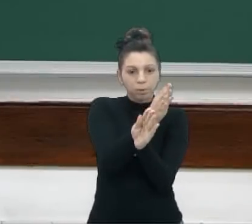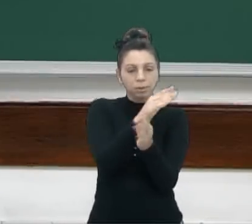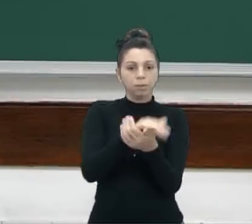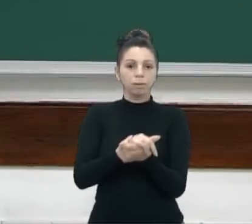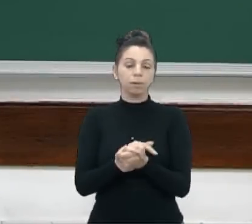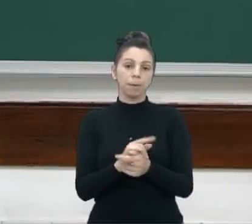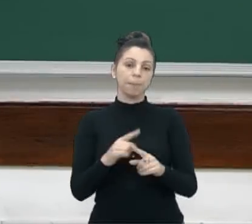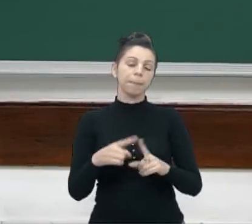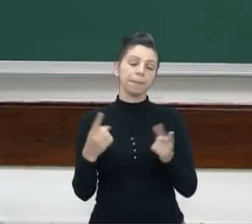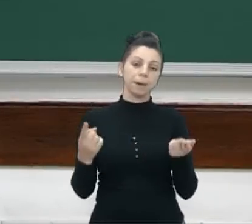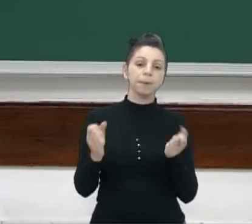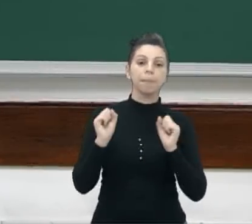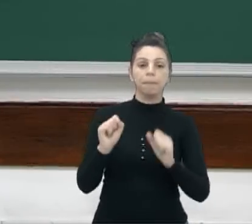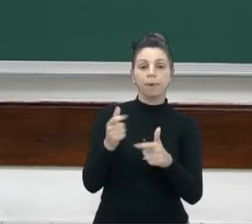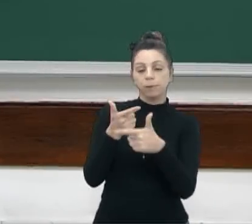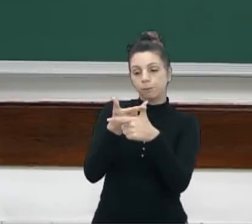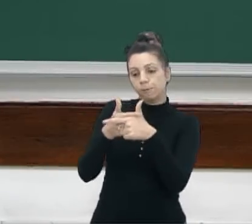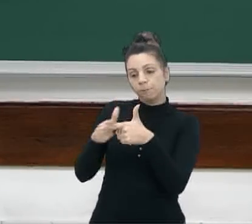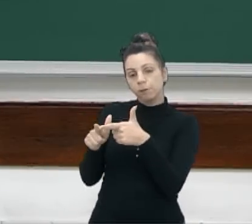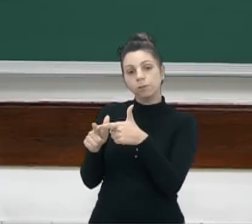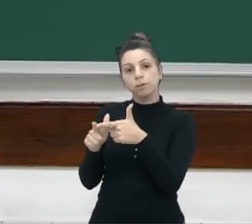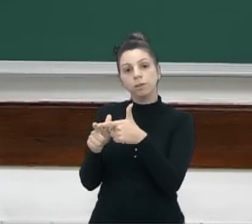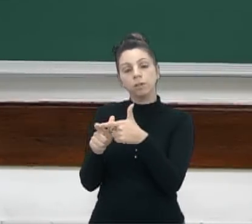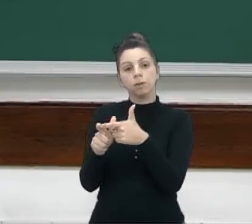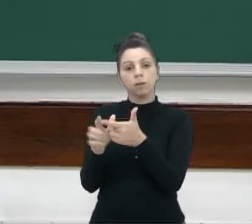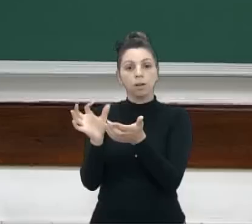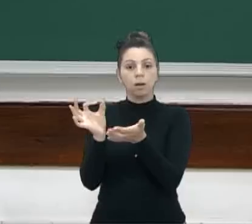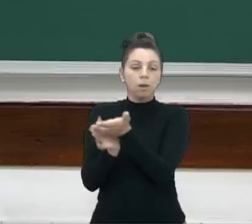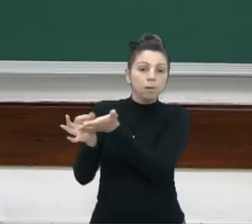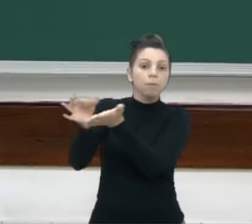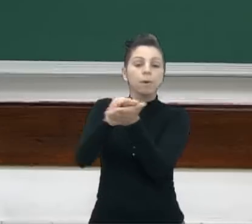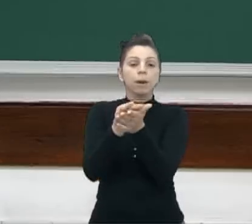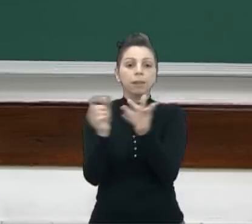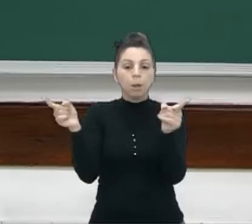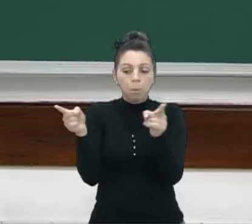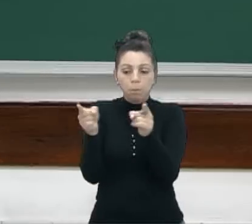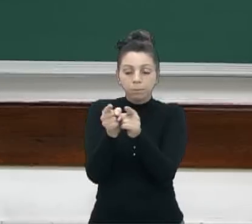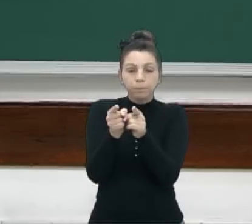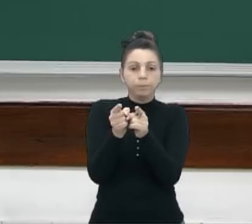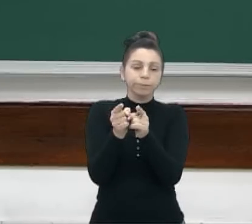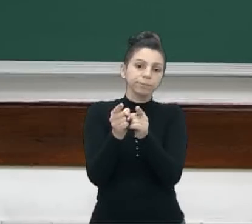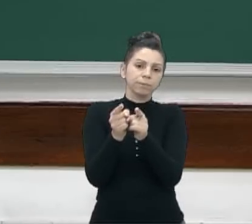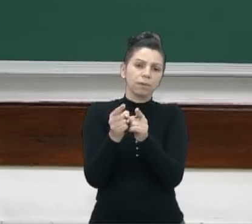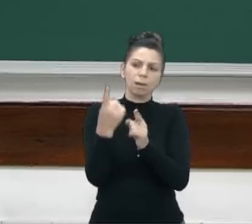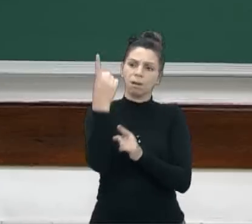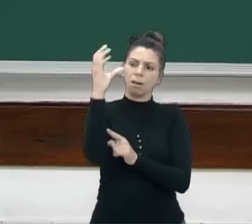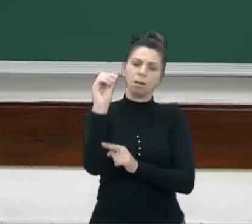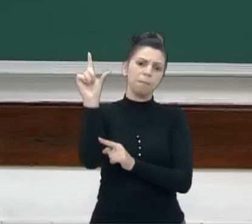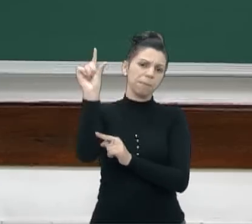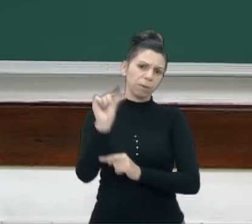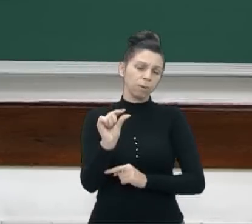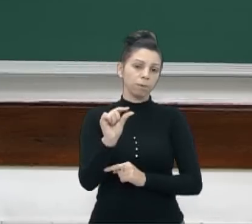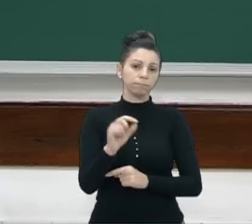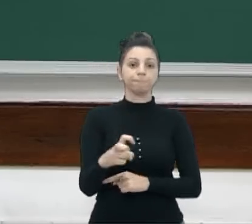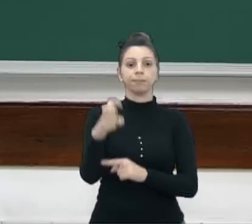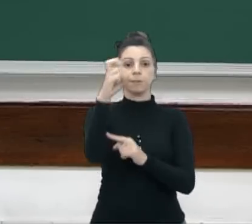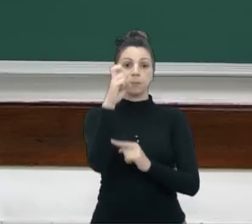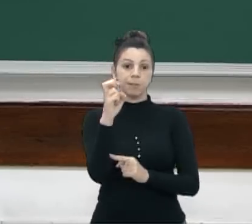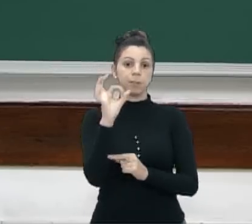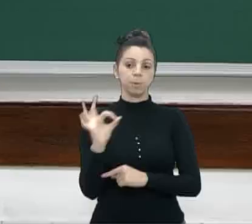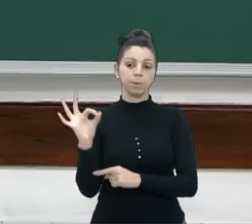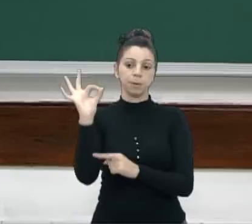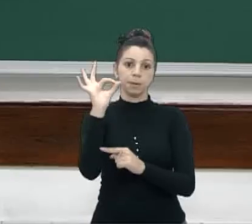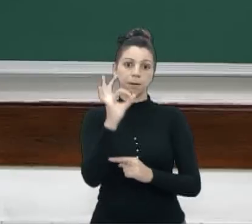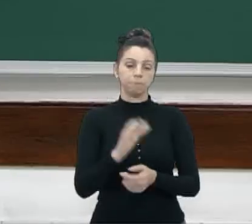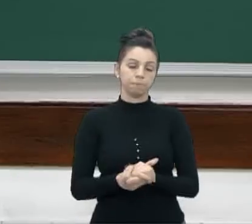Ah, professora, mas eu posso dividir em moedas menores? Posso. Qual moeda menor do que 10 centavos que a gente conhece? 5 centavos. Então,